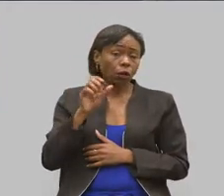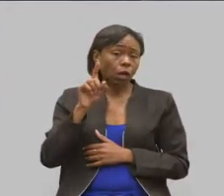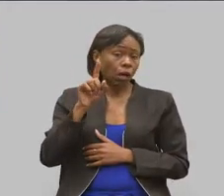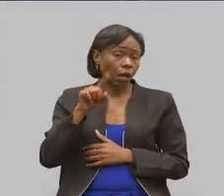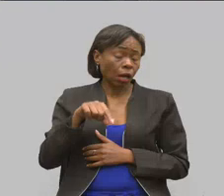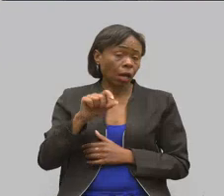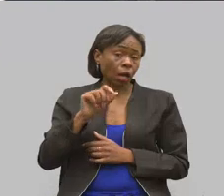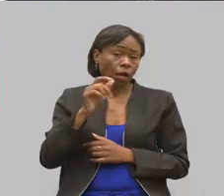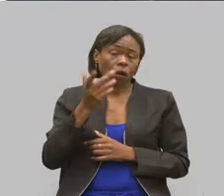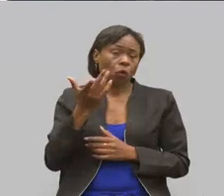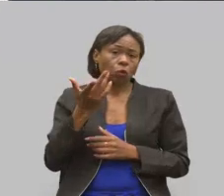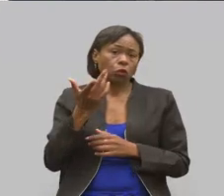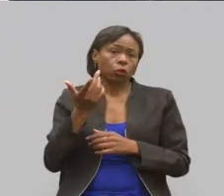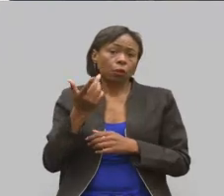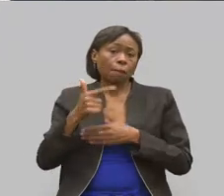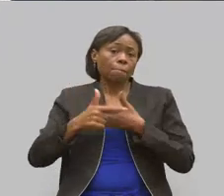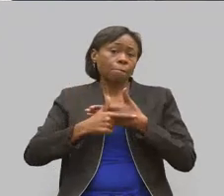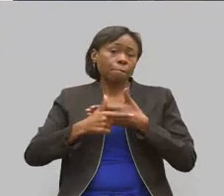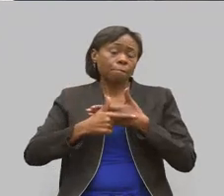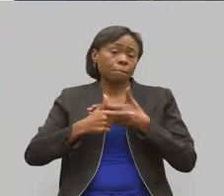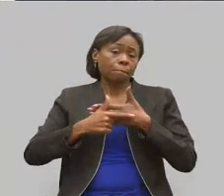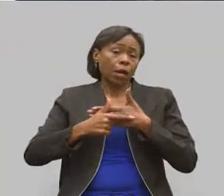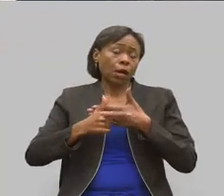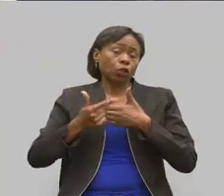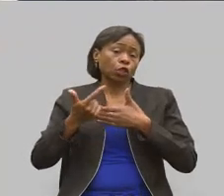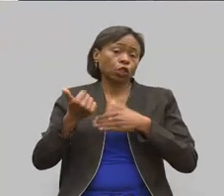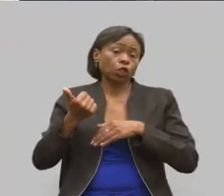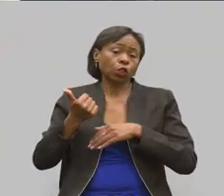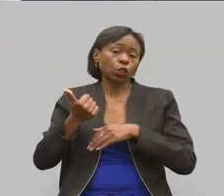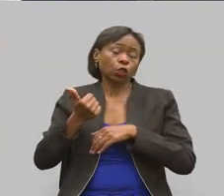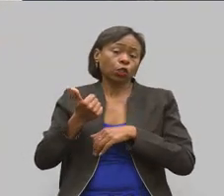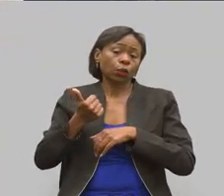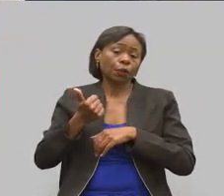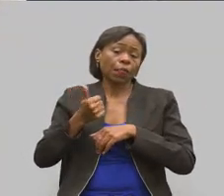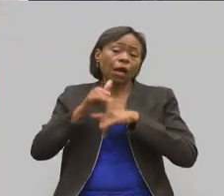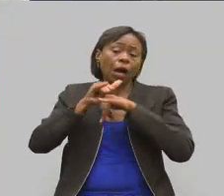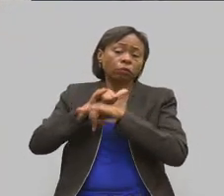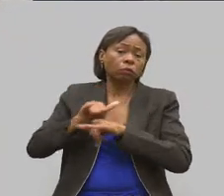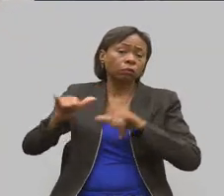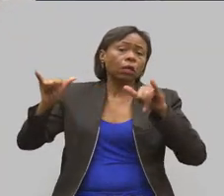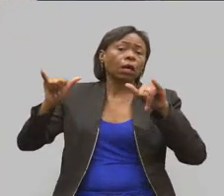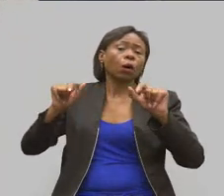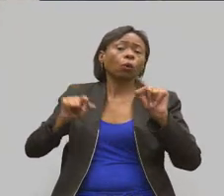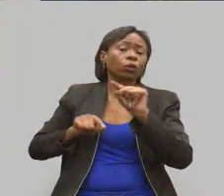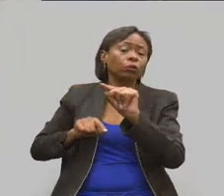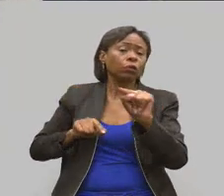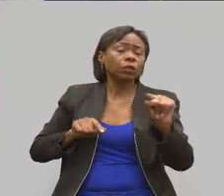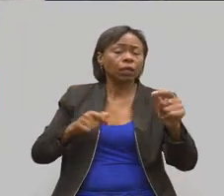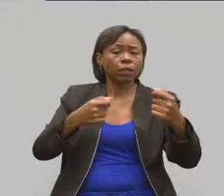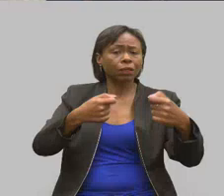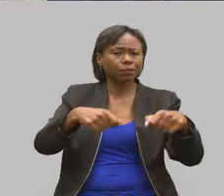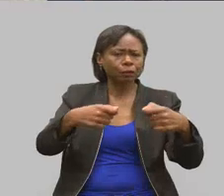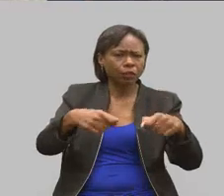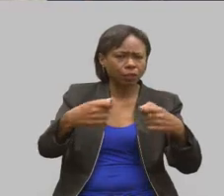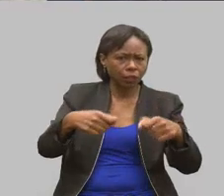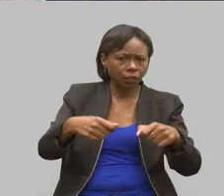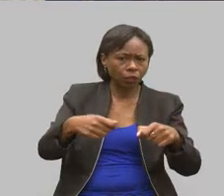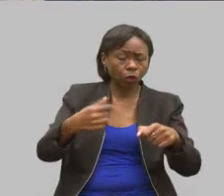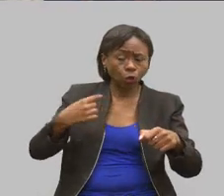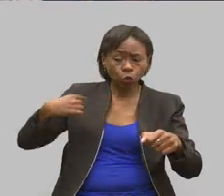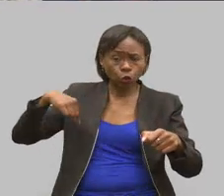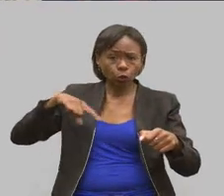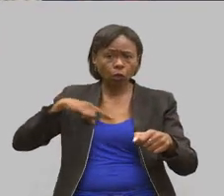verdade o nosso papel maior é fazer reverberar a necessidade de vocês o